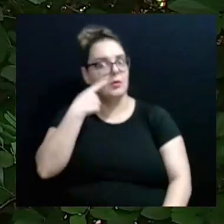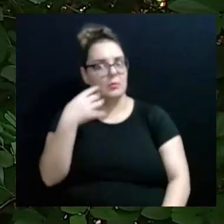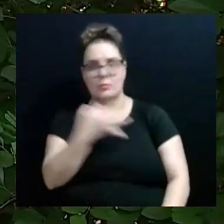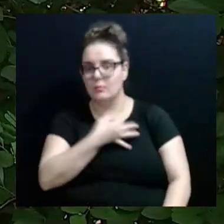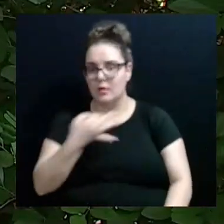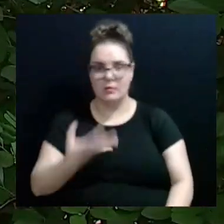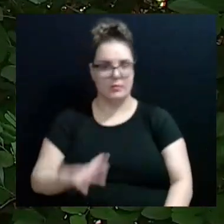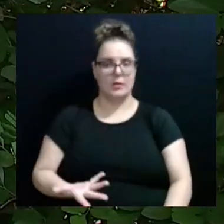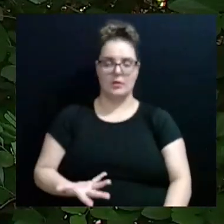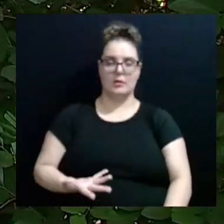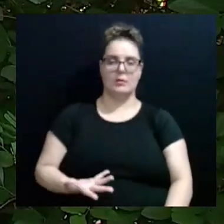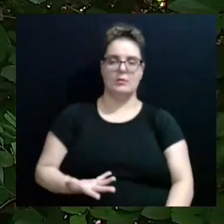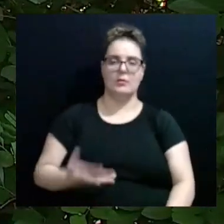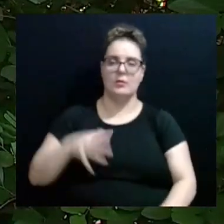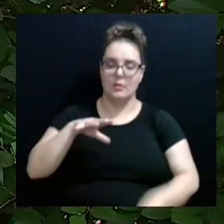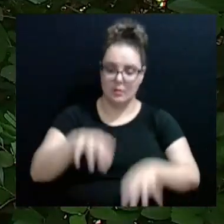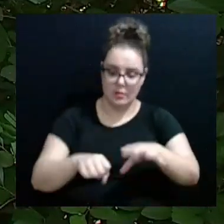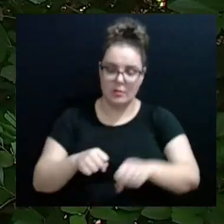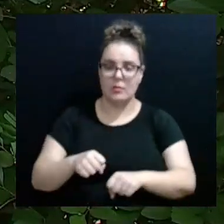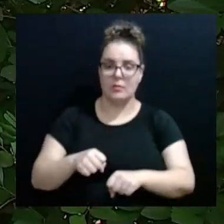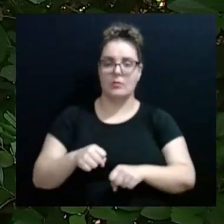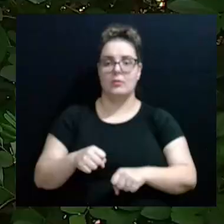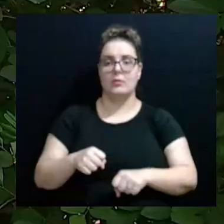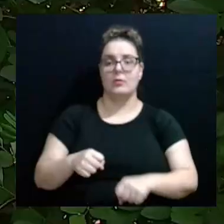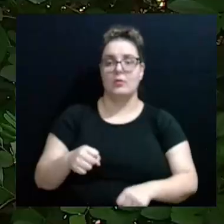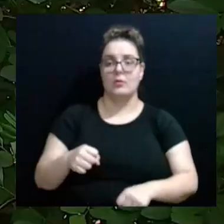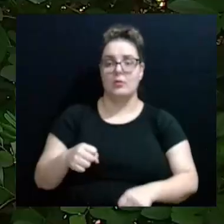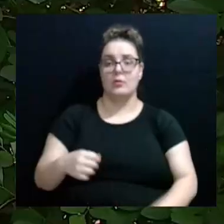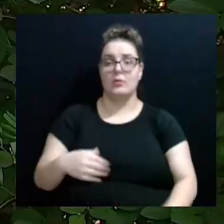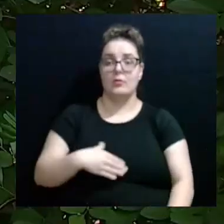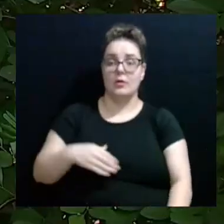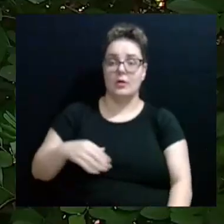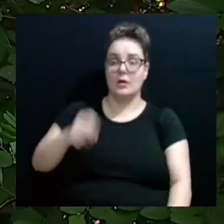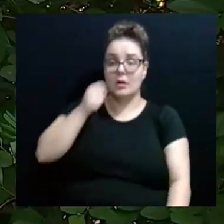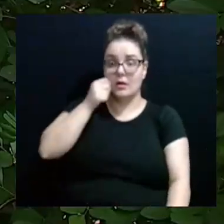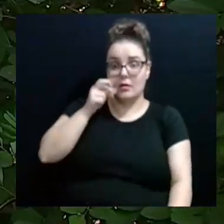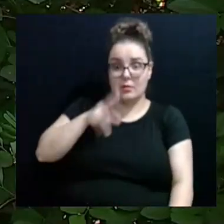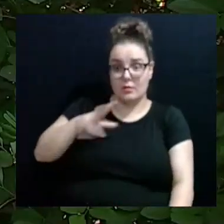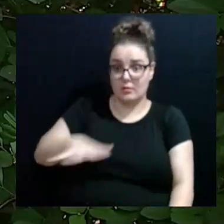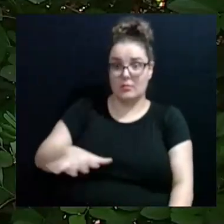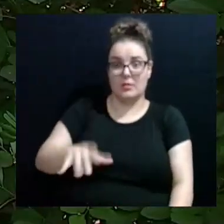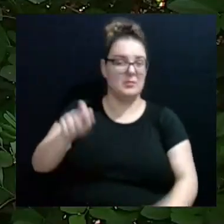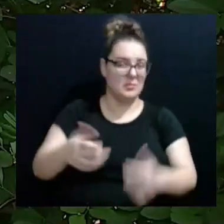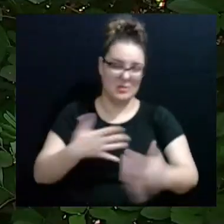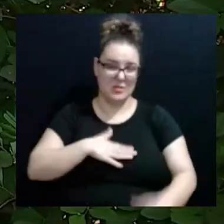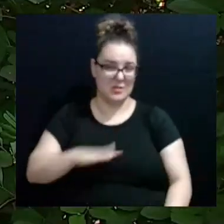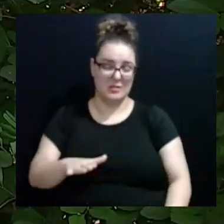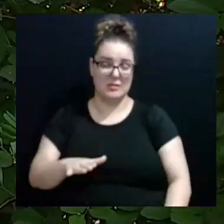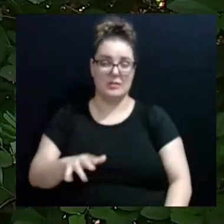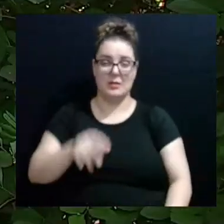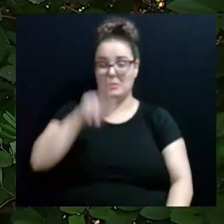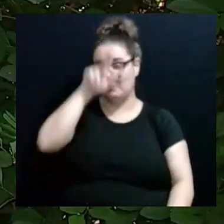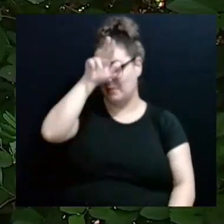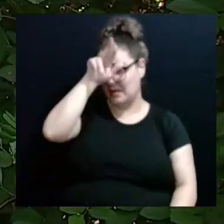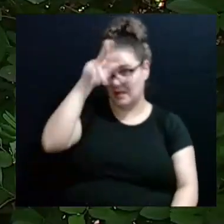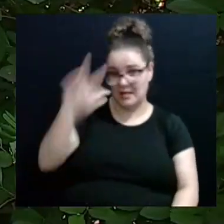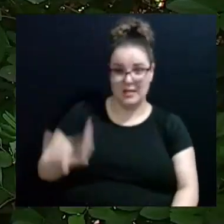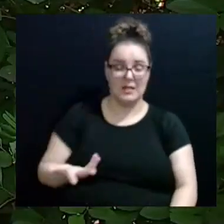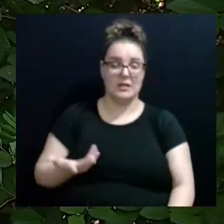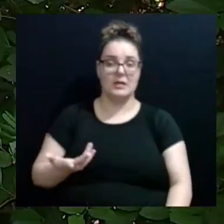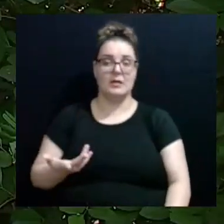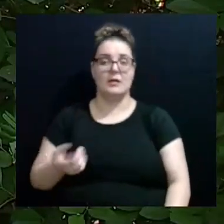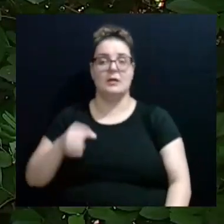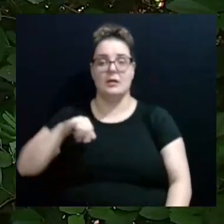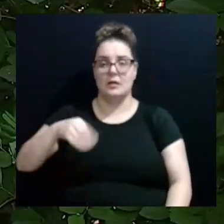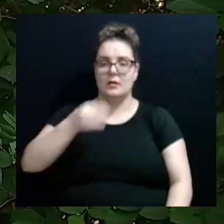comem animais, eles predam filhotes de camundongo, de rato também que as pessoas não gostam, barata. Eles são oportunistas, eles vão comer